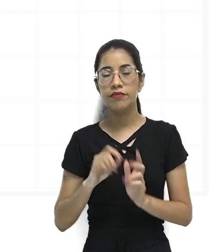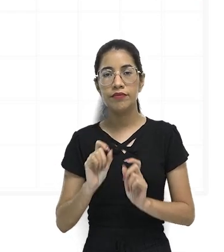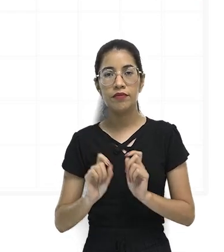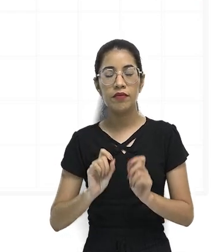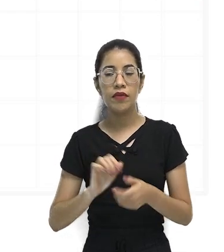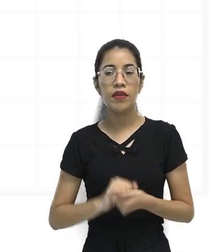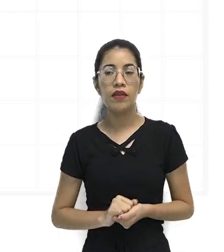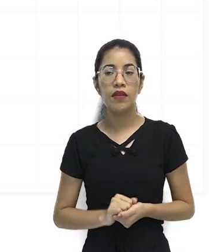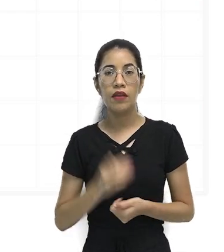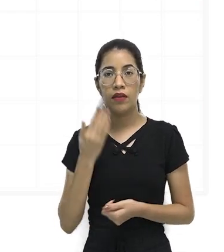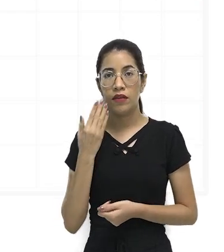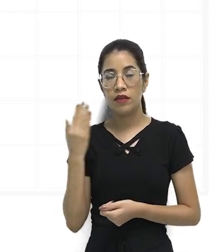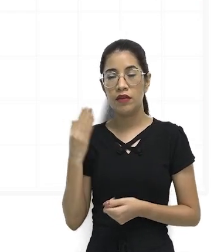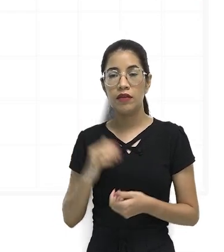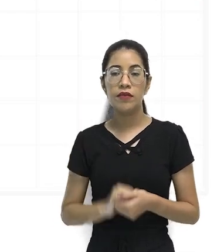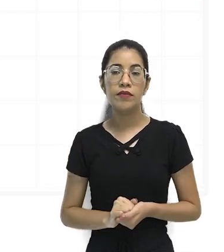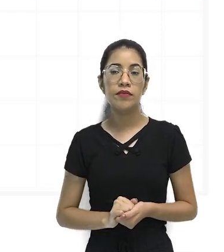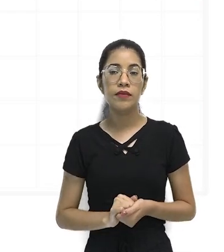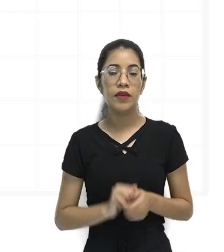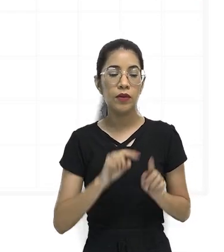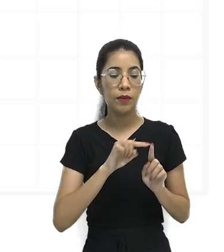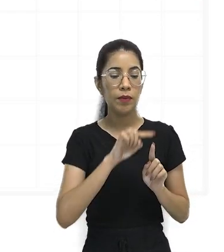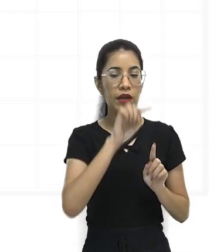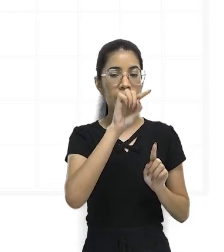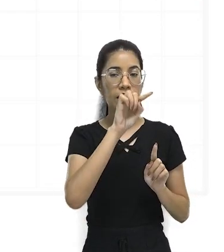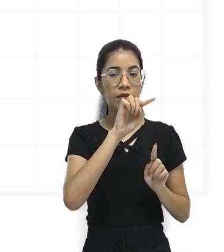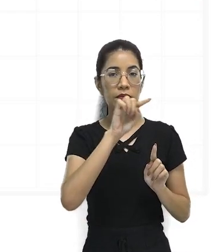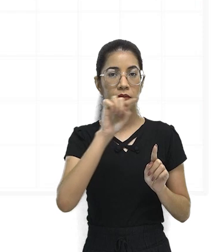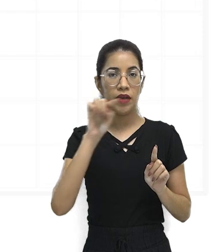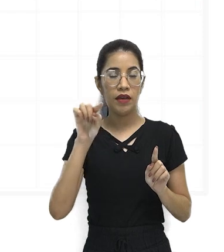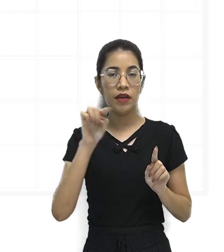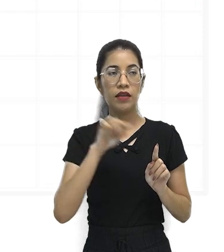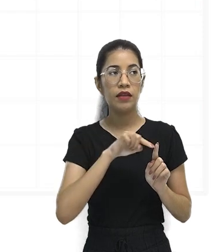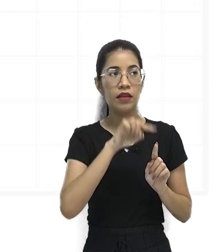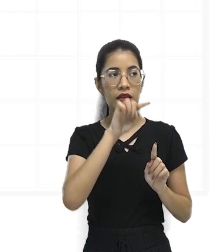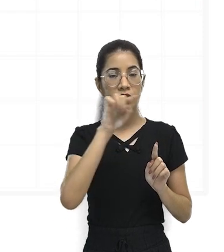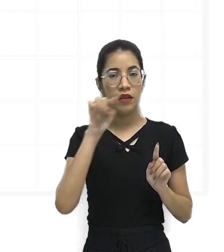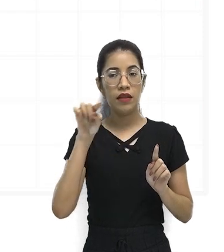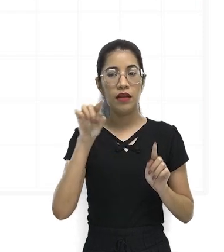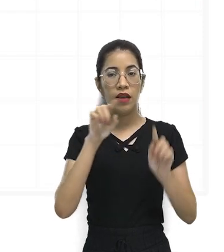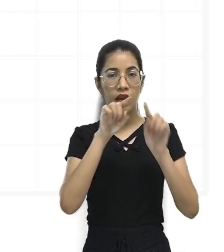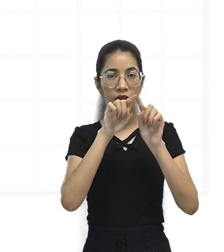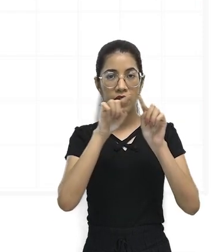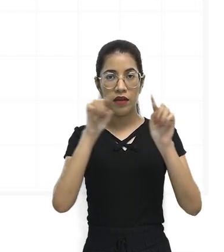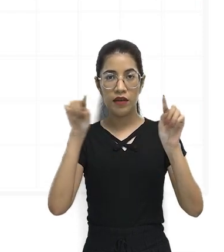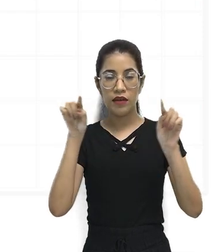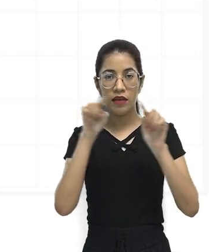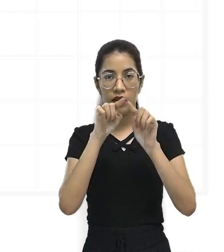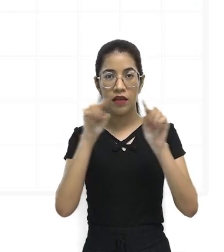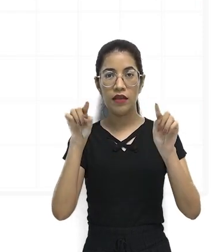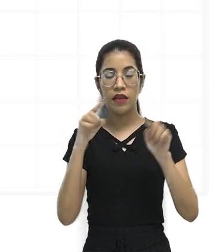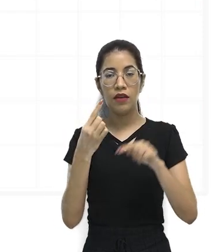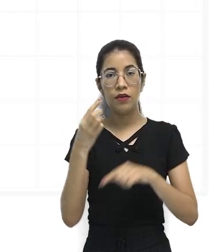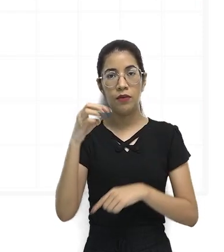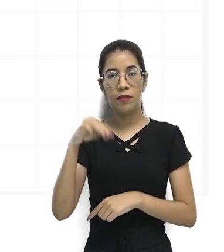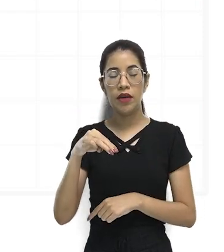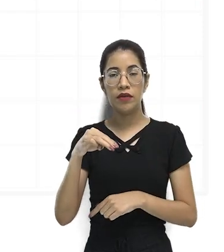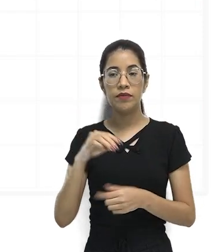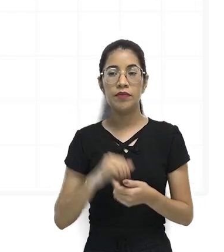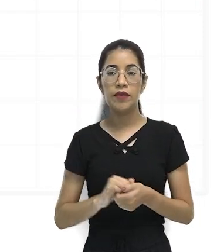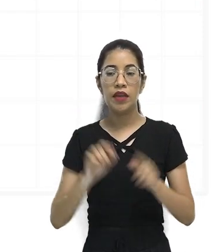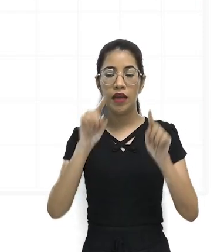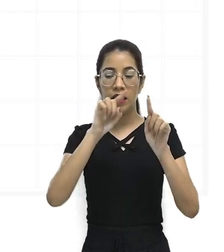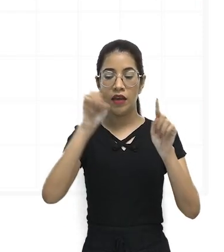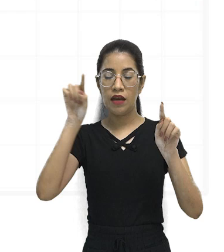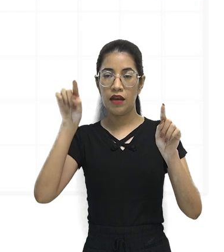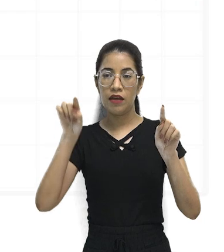Veja, daqui para cá eu tenho um segmento de reta, tá? Esse segmento vale 1 metro. Terminou aqui, começa o